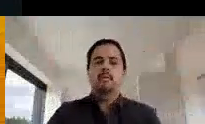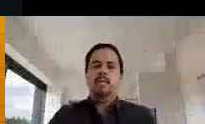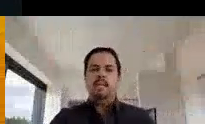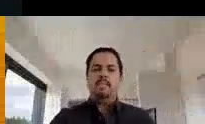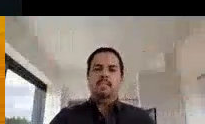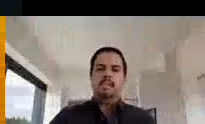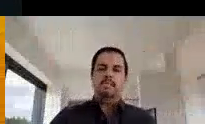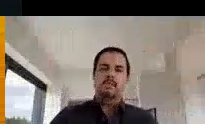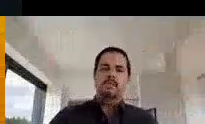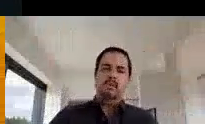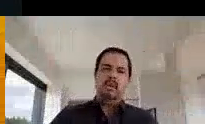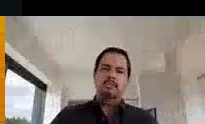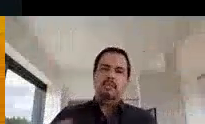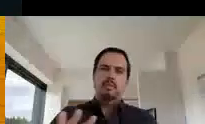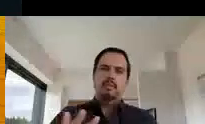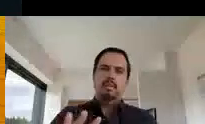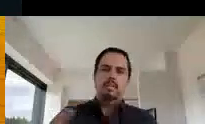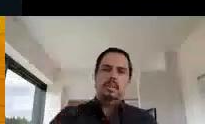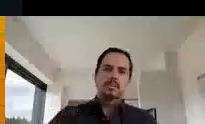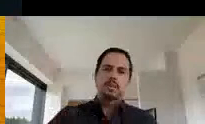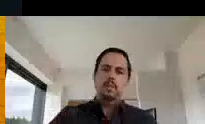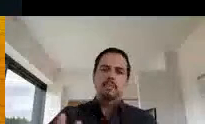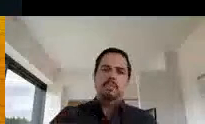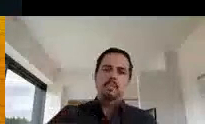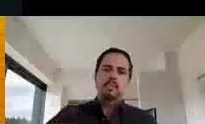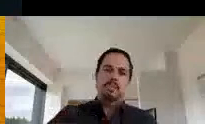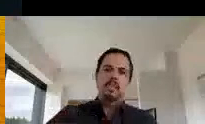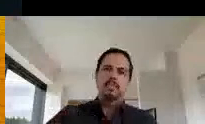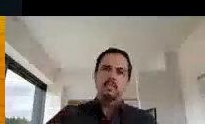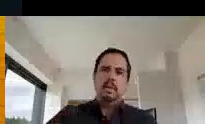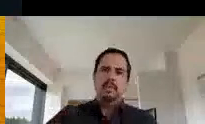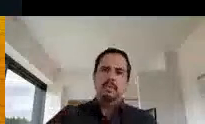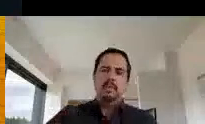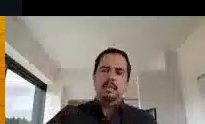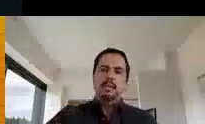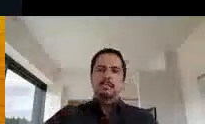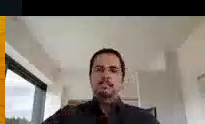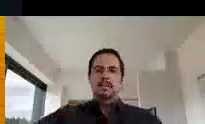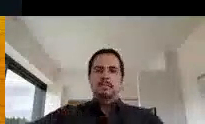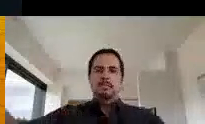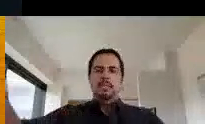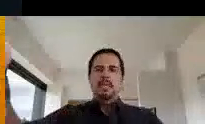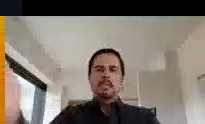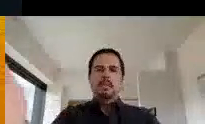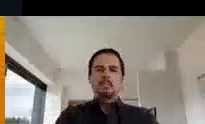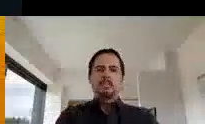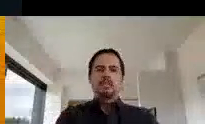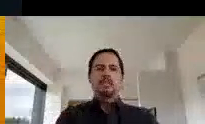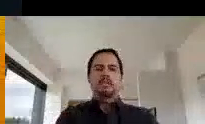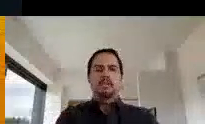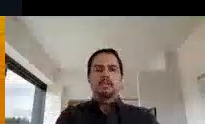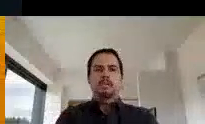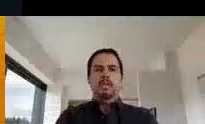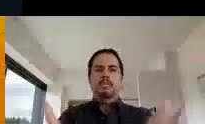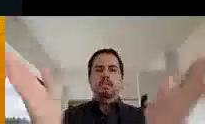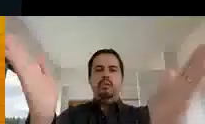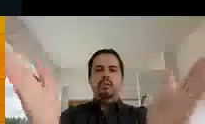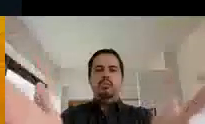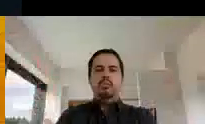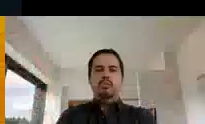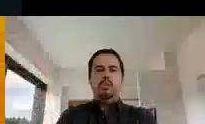seu cliente, que é o que interessa. Gerar valor é o que vai te fazer ter relacionamento, vender cada vez mais. Então, isso é transformação